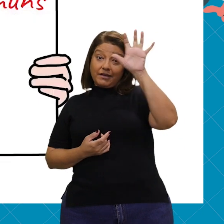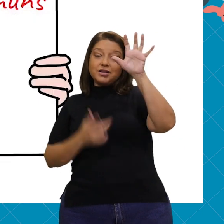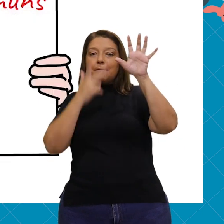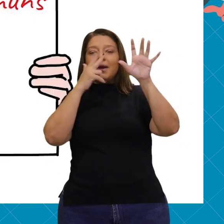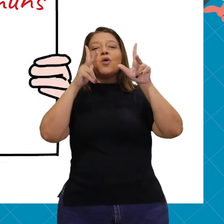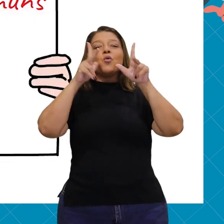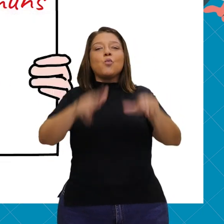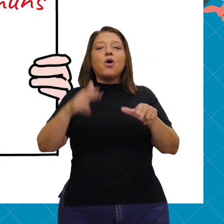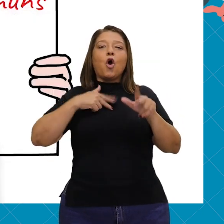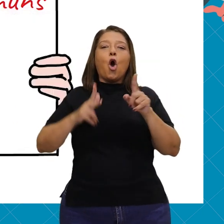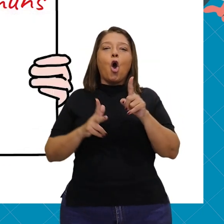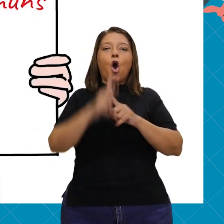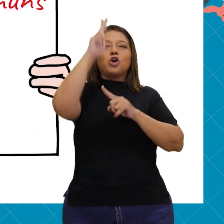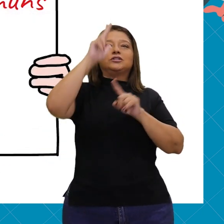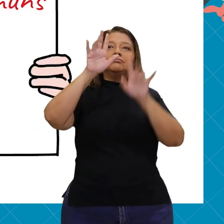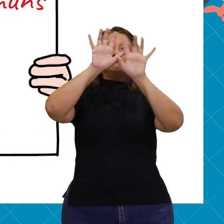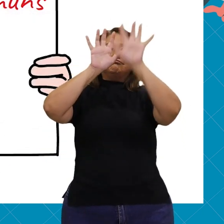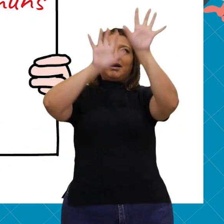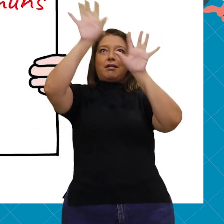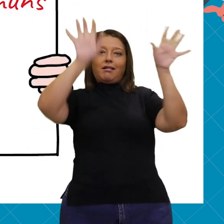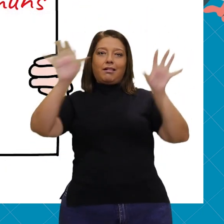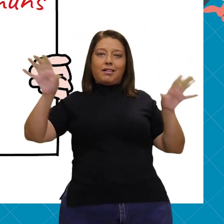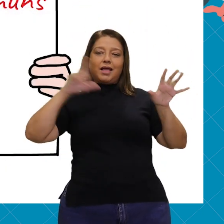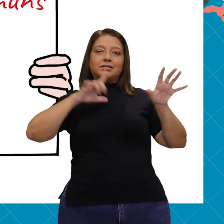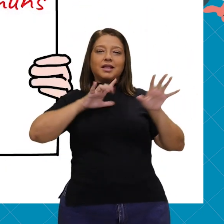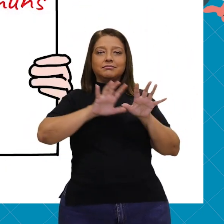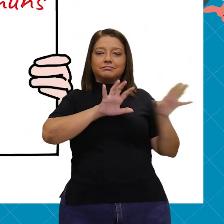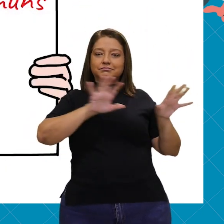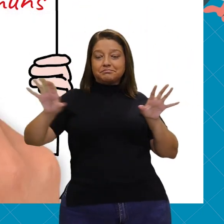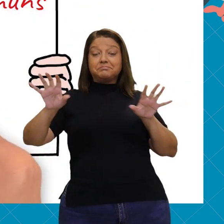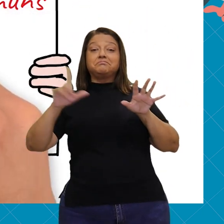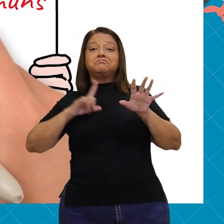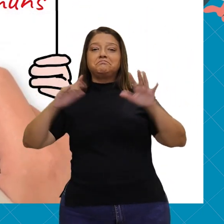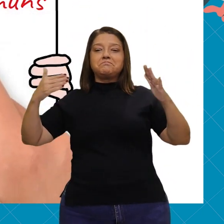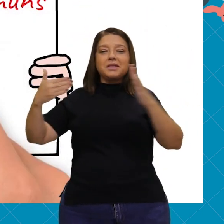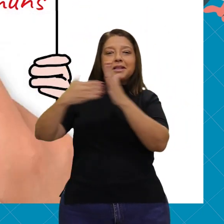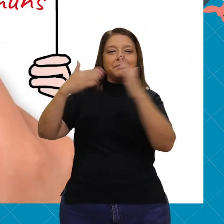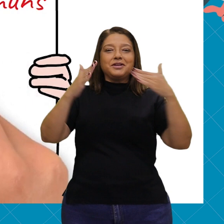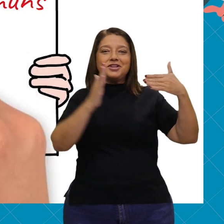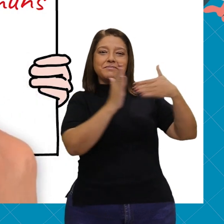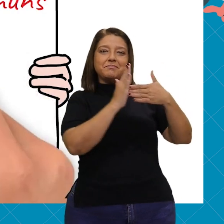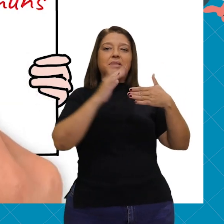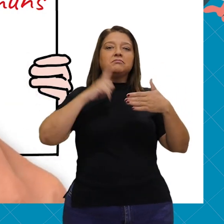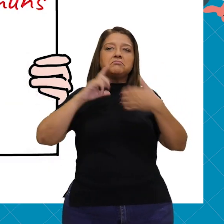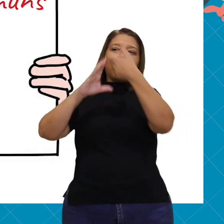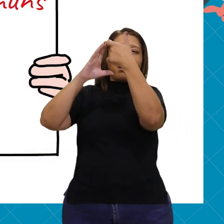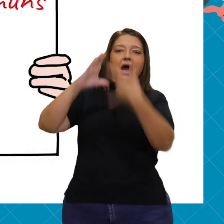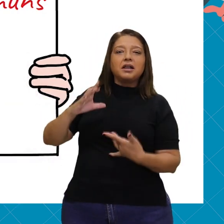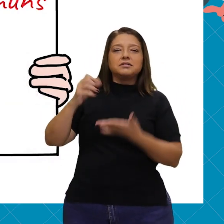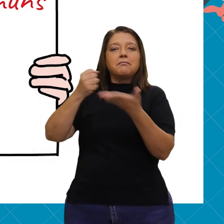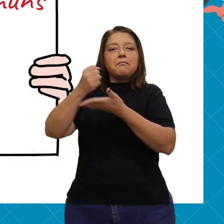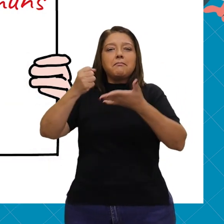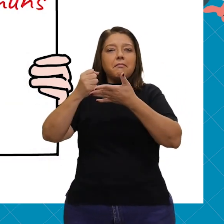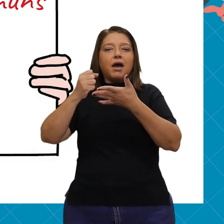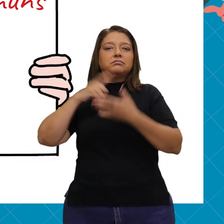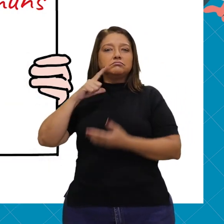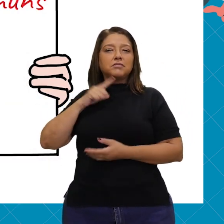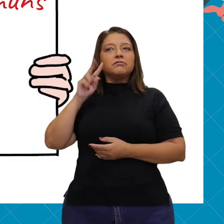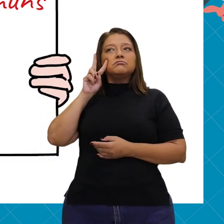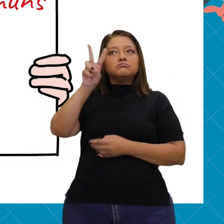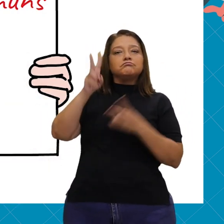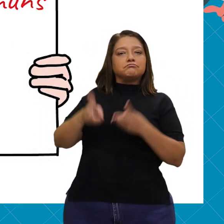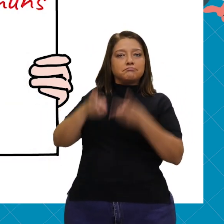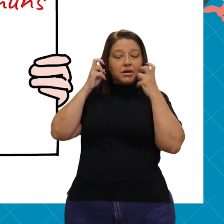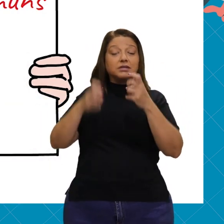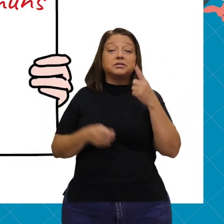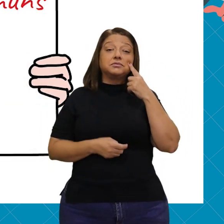como um recorte, como uma delimitação do espaço geográfico com base em características comuns que ele apresente. Por exemplo, eu posso